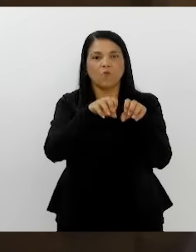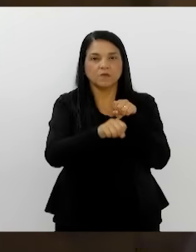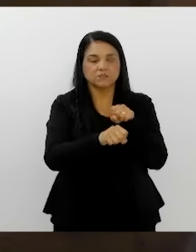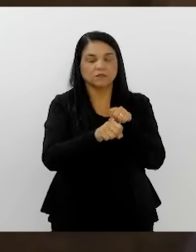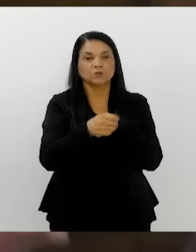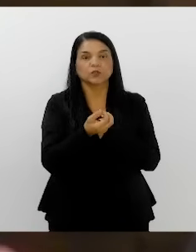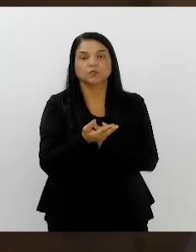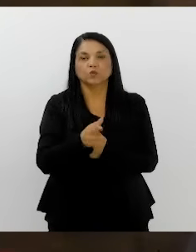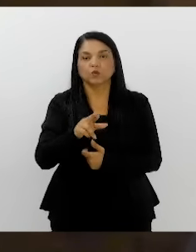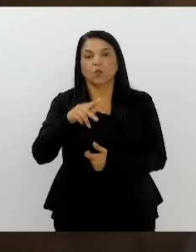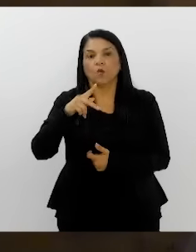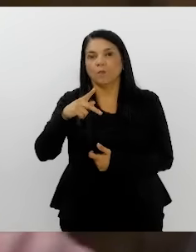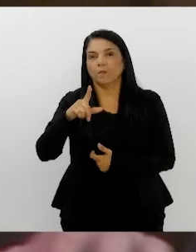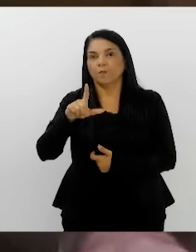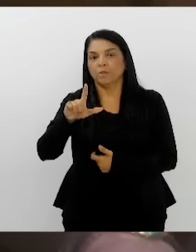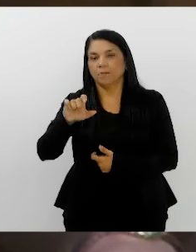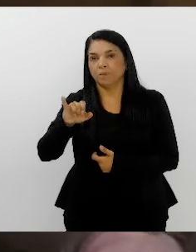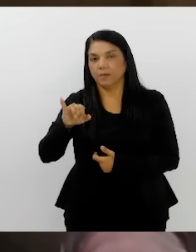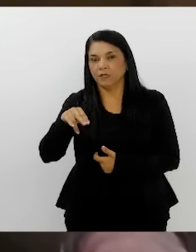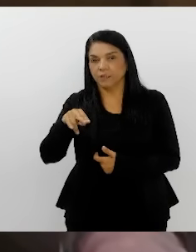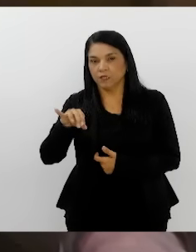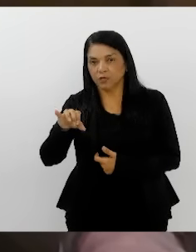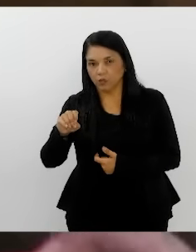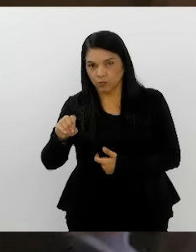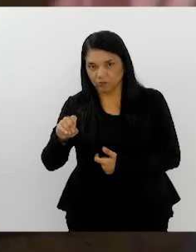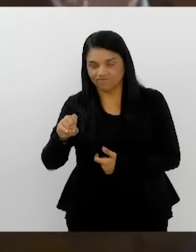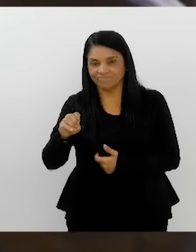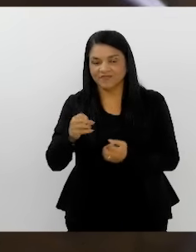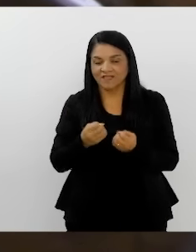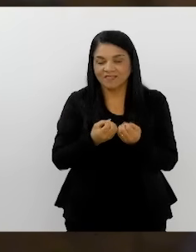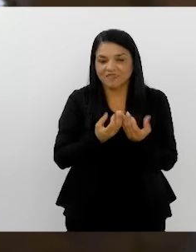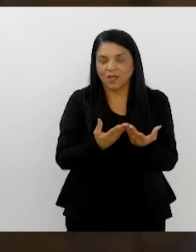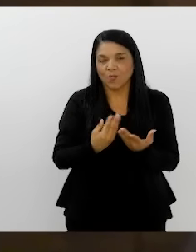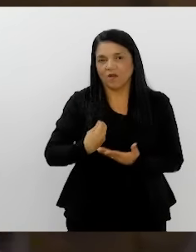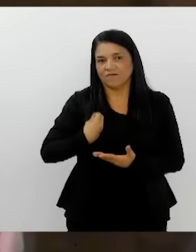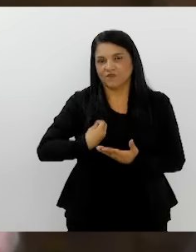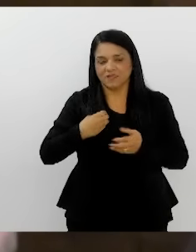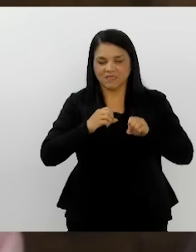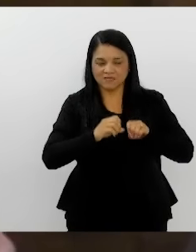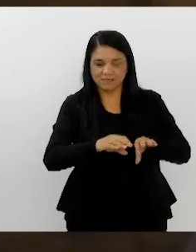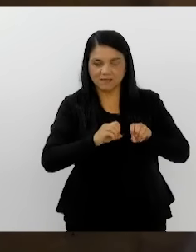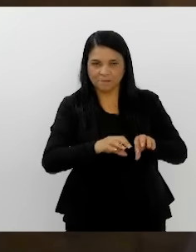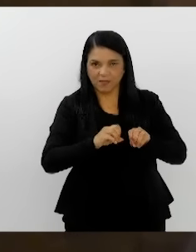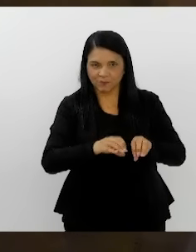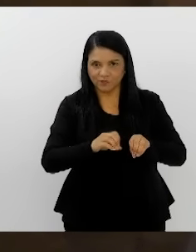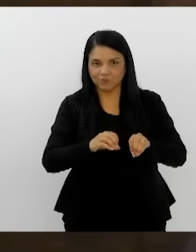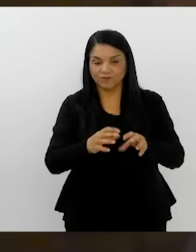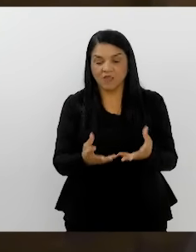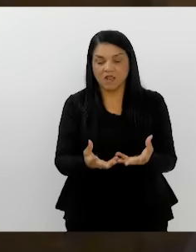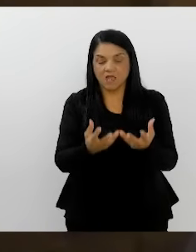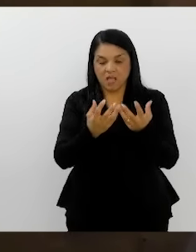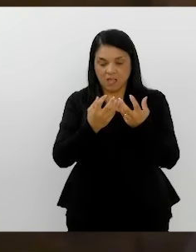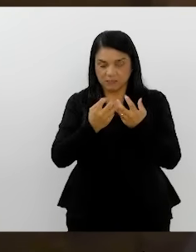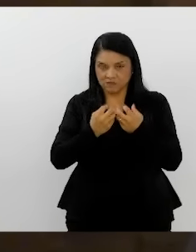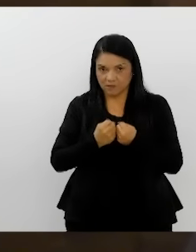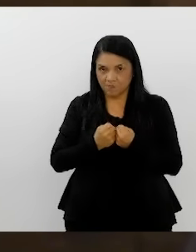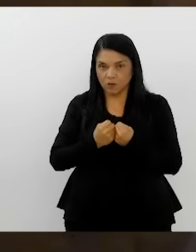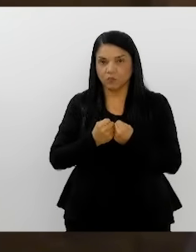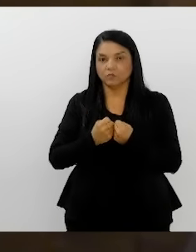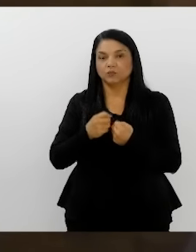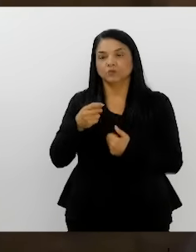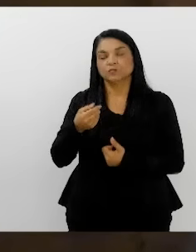Oliveira deu a ele em toda a sua vida. E é baseado nesses ensinamentos que ele recebeu do professor Plínio Correia